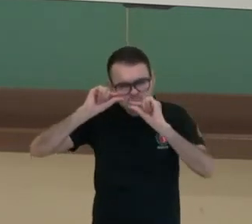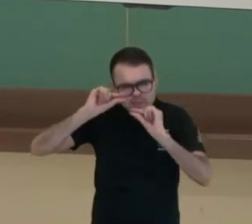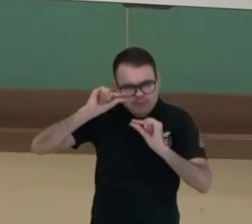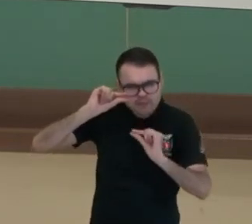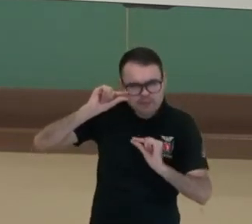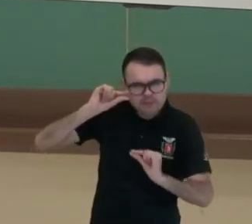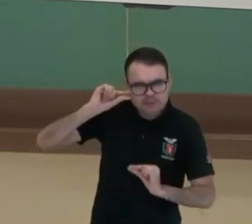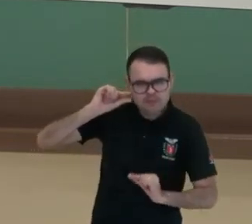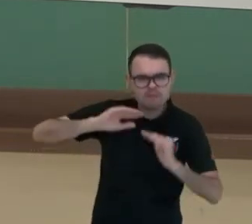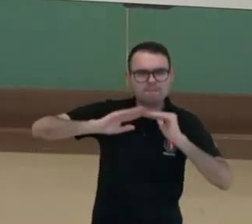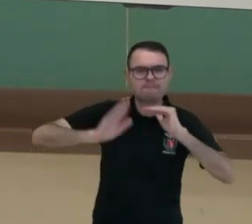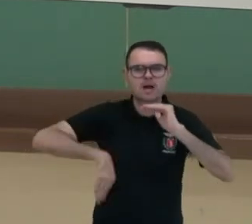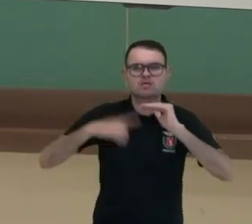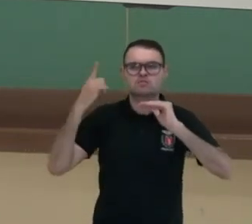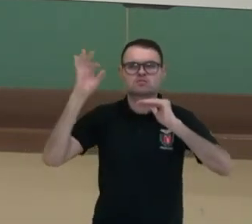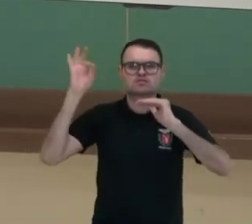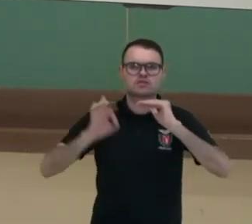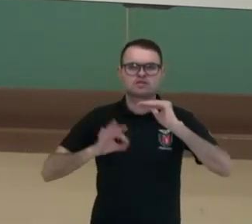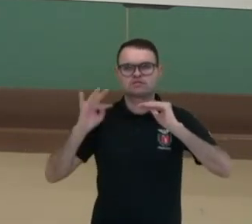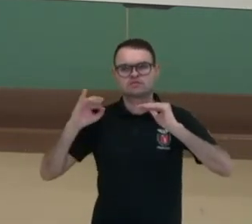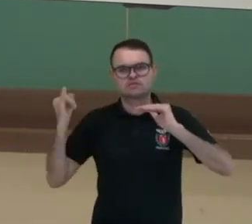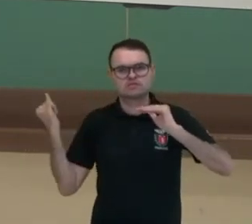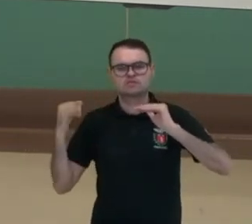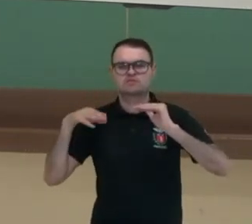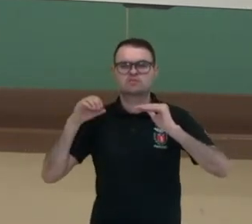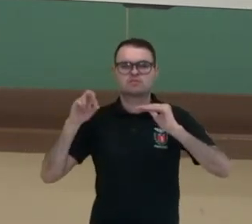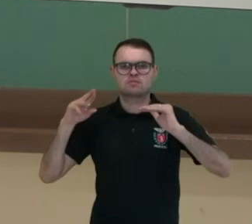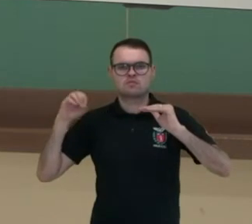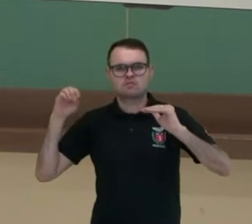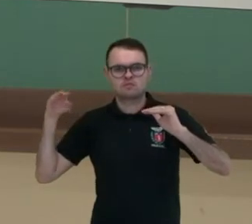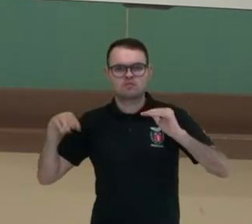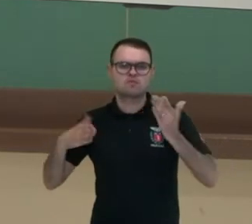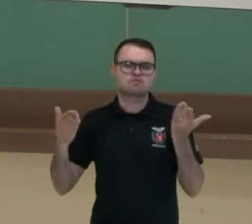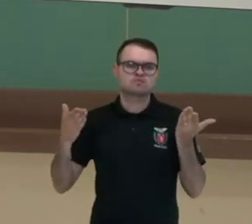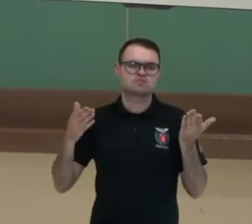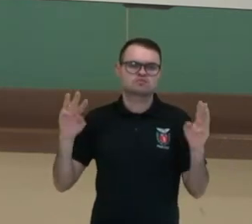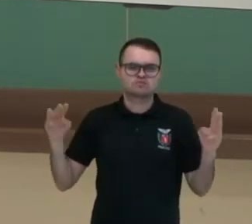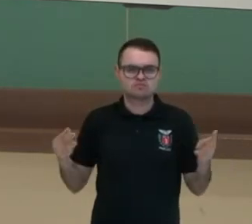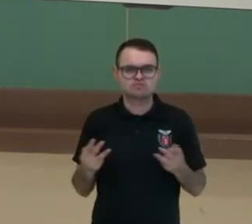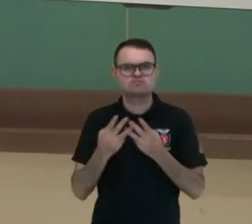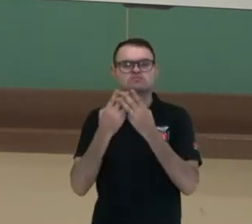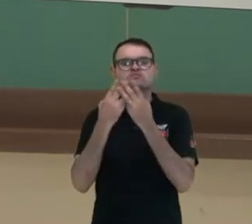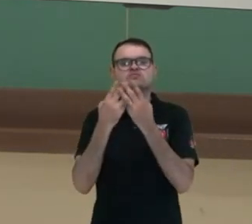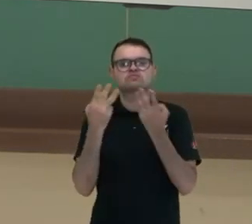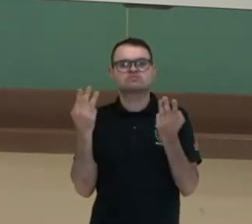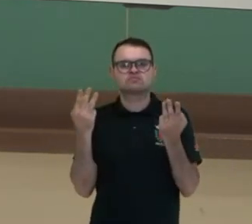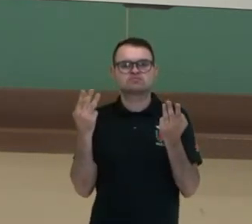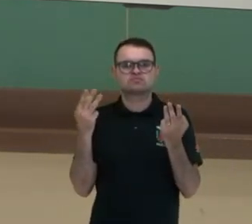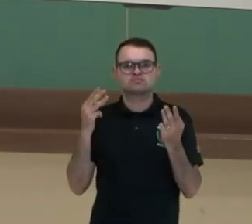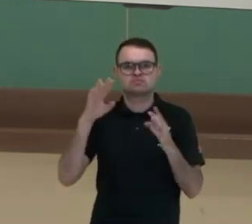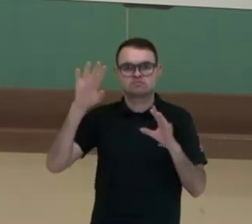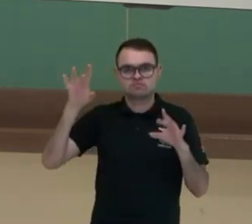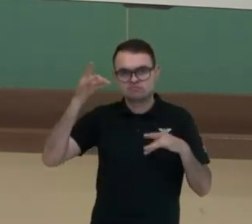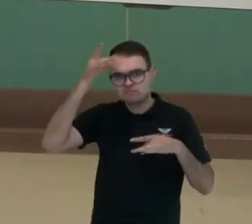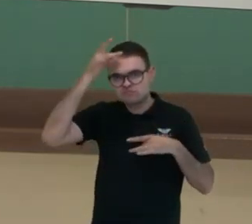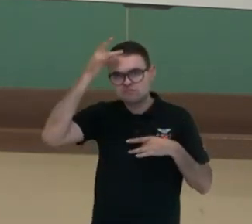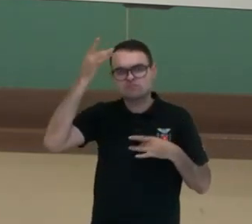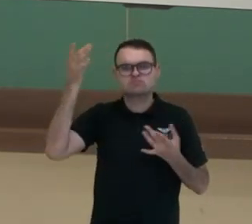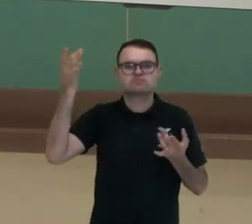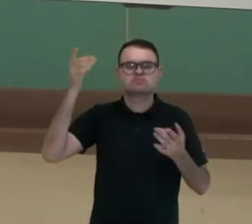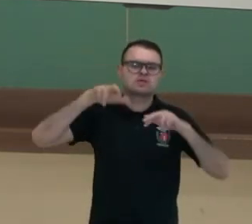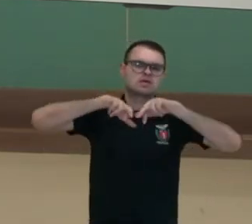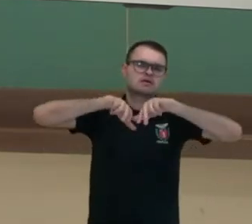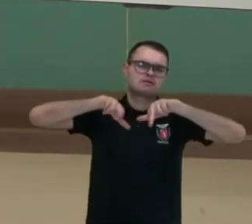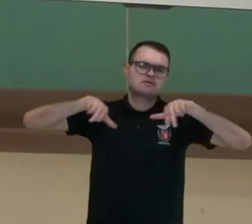de 1% de testemunhas de Jeová, mórmons, né, judaístas, espíritas, né,